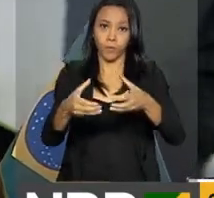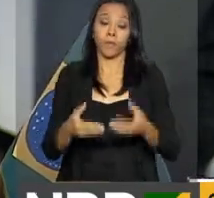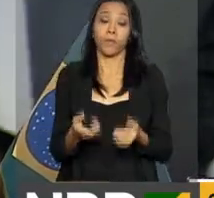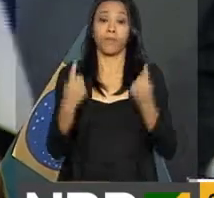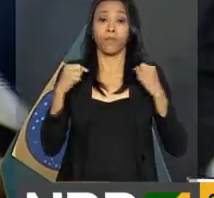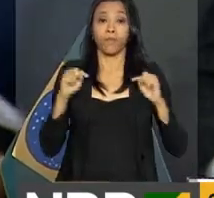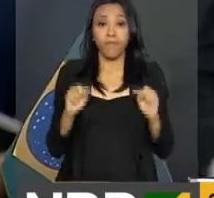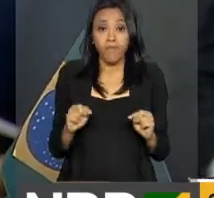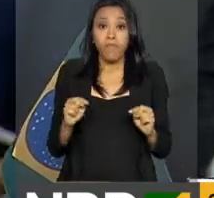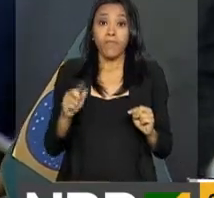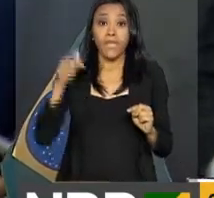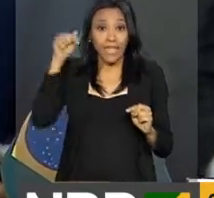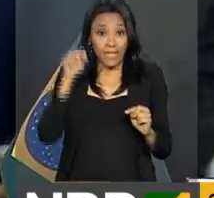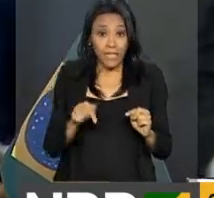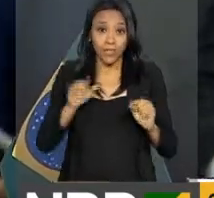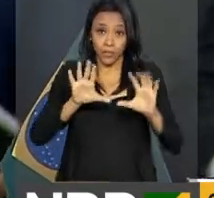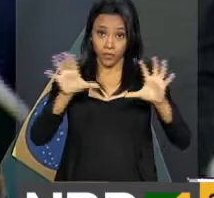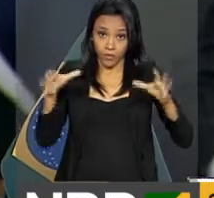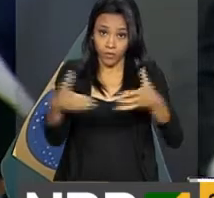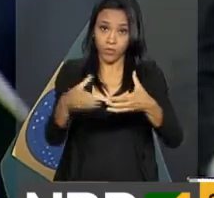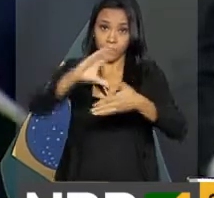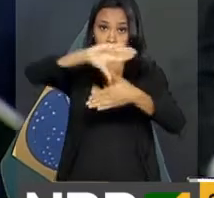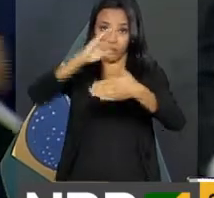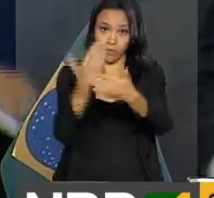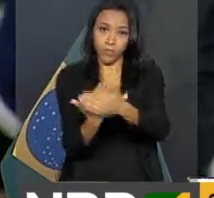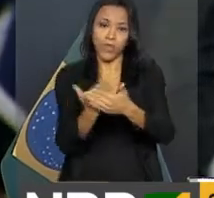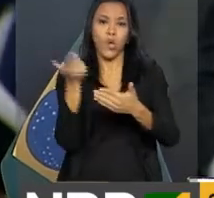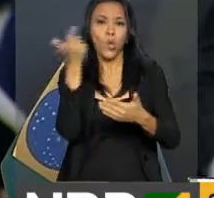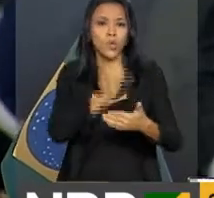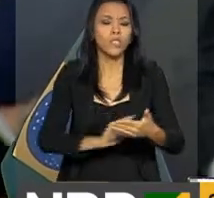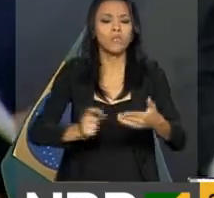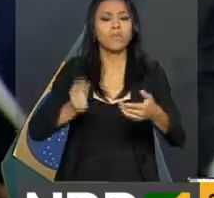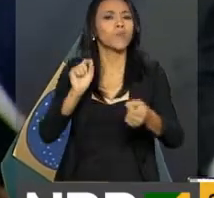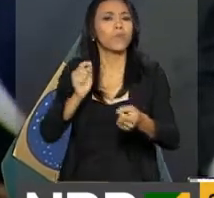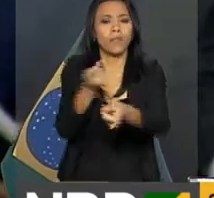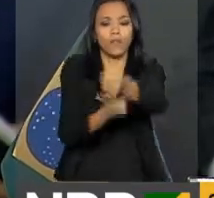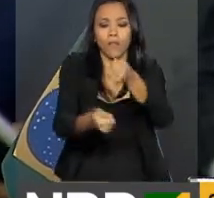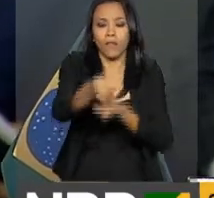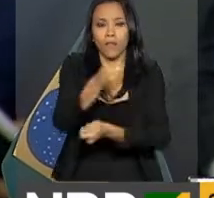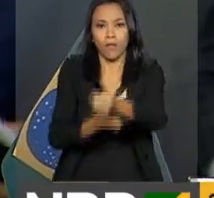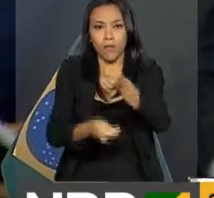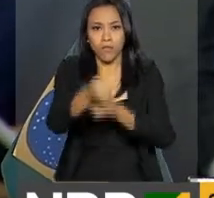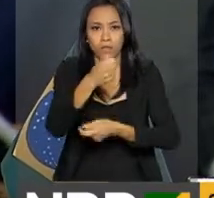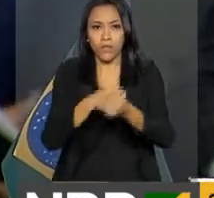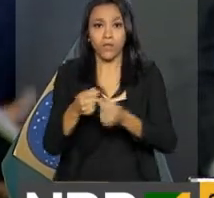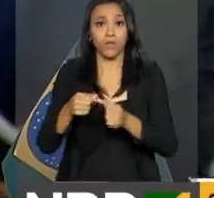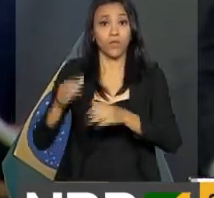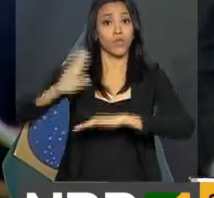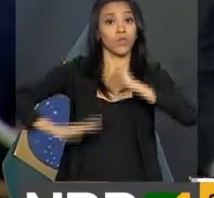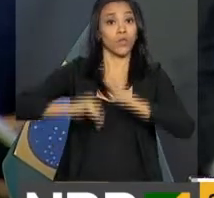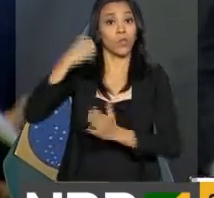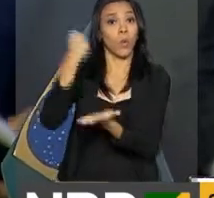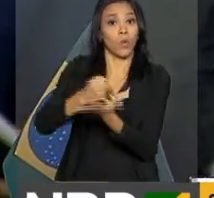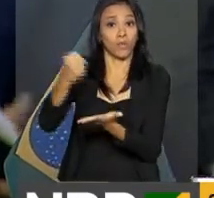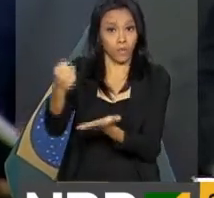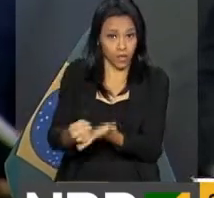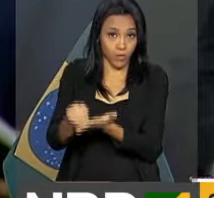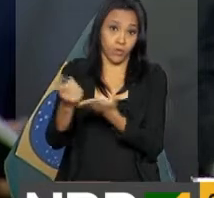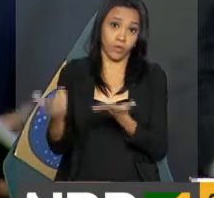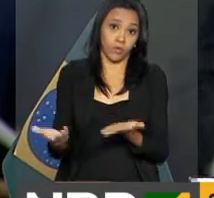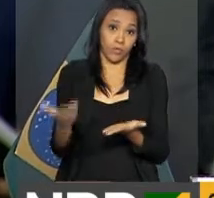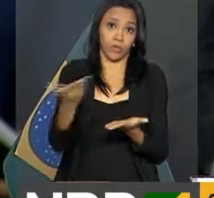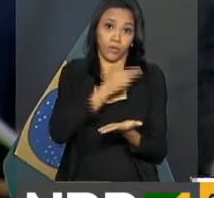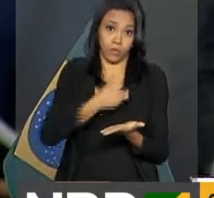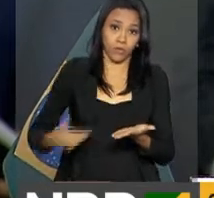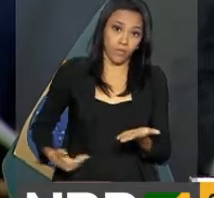Concluímos, nesta cúpula, as negociações do acordo sobre contratações públicas, matéria,